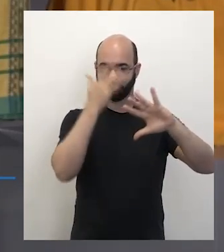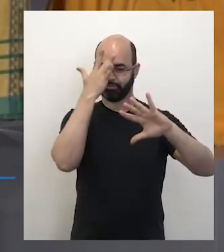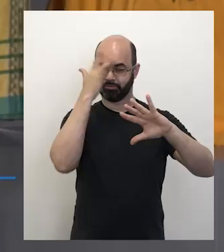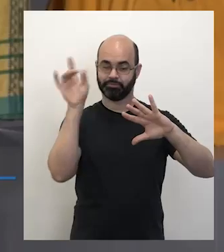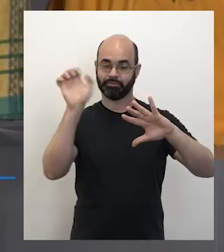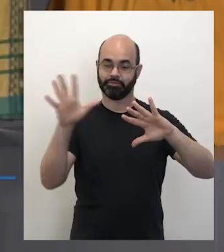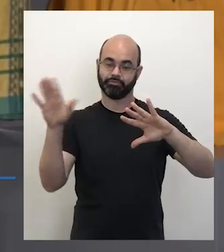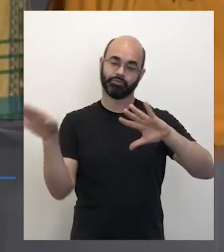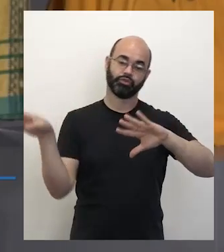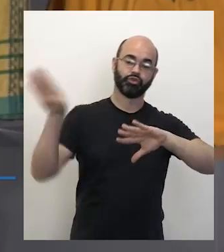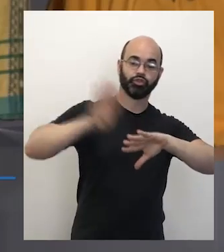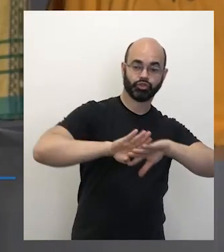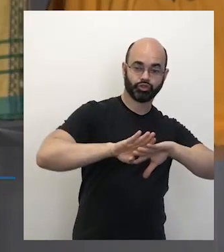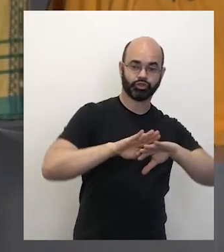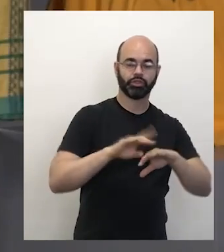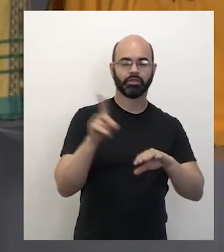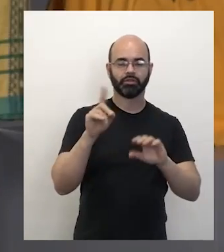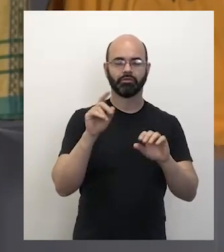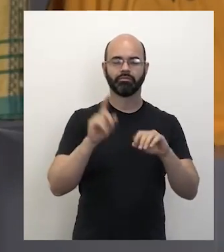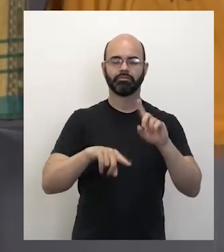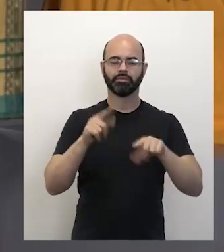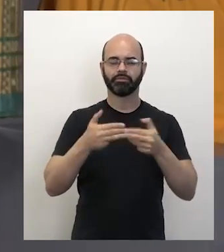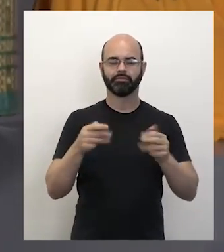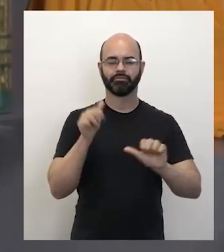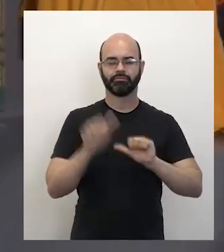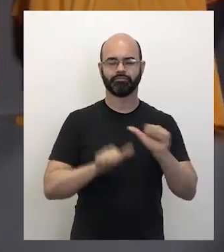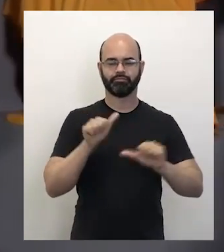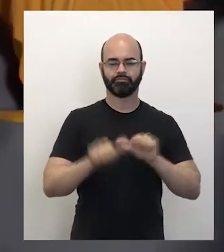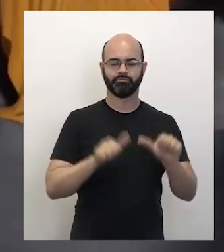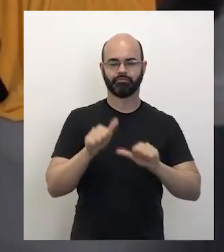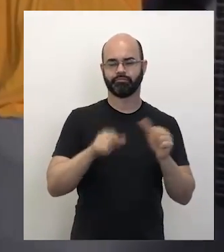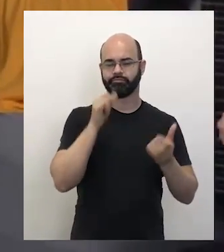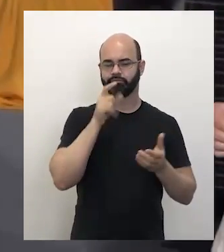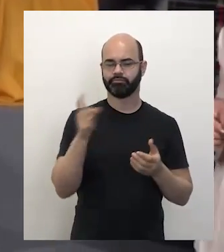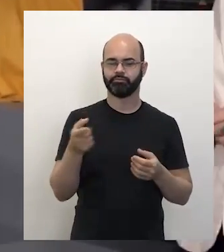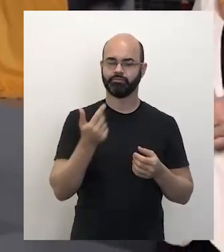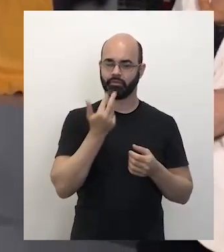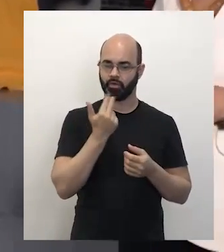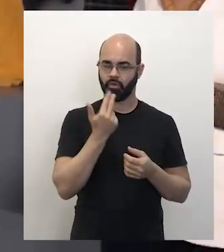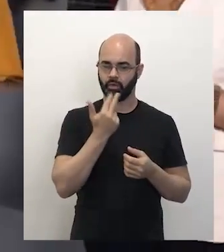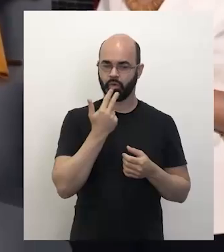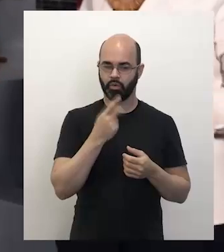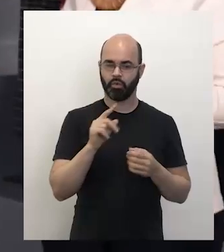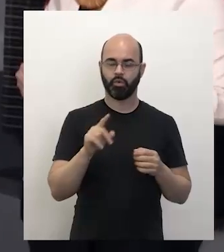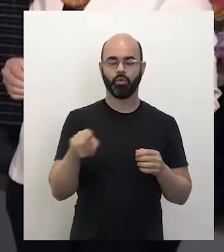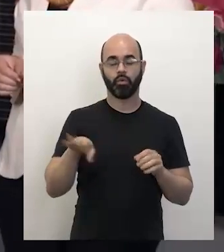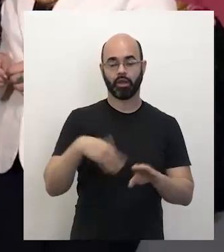foram modificados. Mas até hoje a gente tem, por exemplo, o tingimento dessas peças feito com